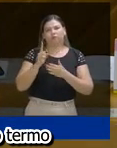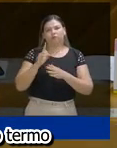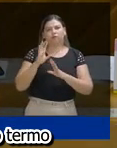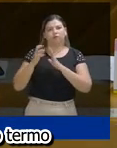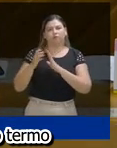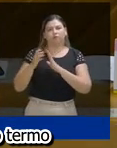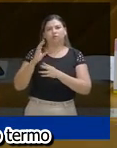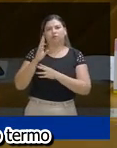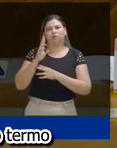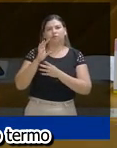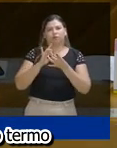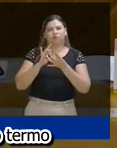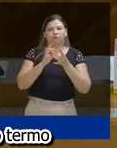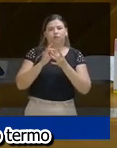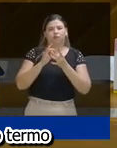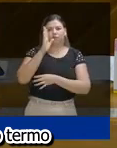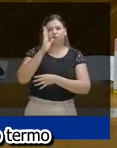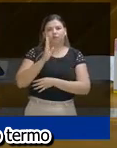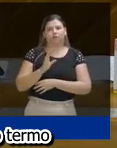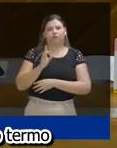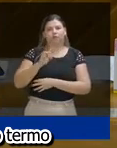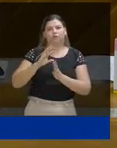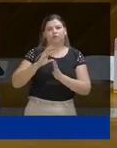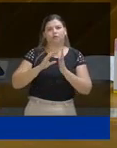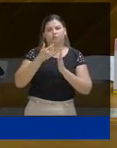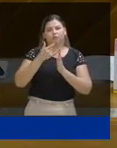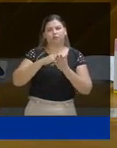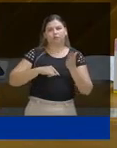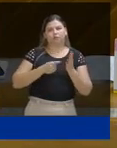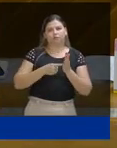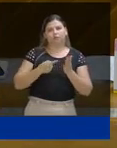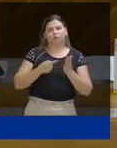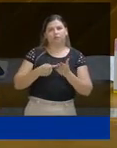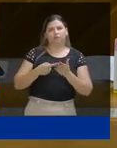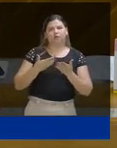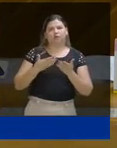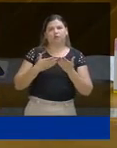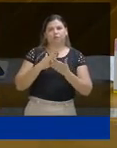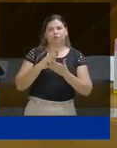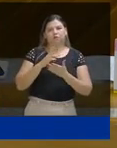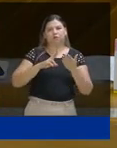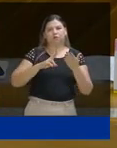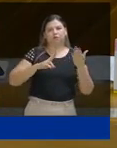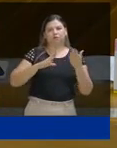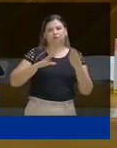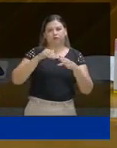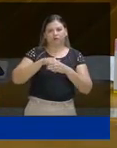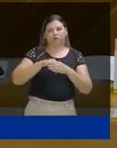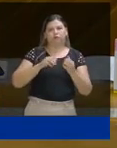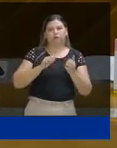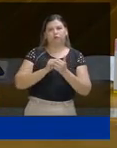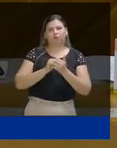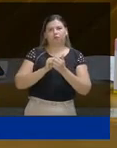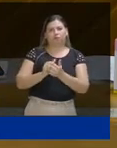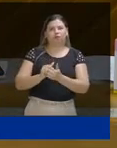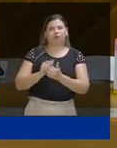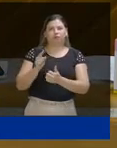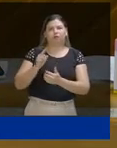Brasil, referente ao exercício financeiro de 2023, no termo do voto do juiz relator.